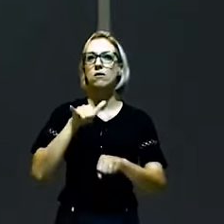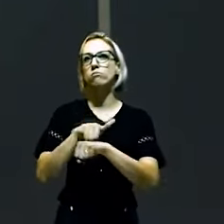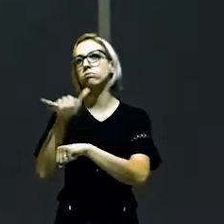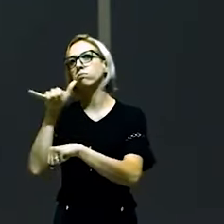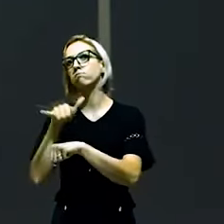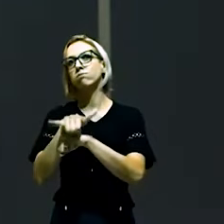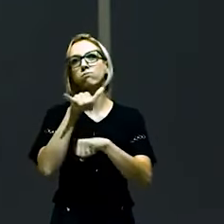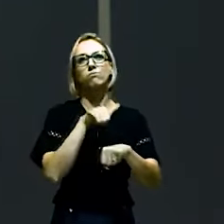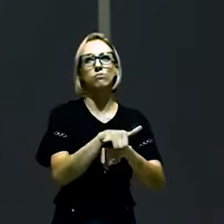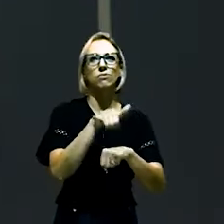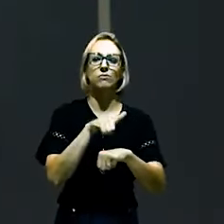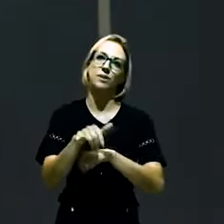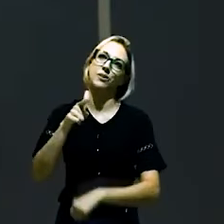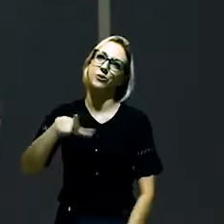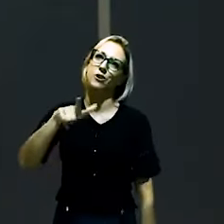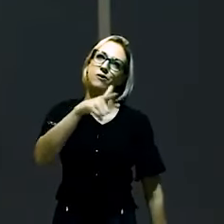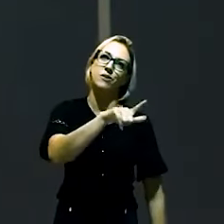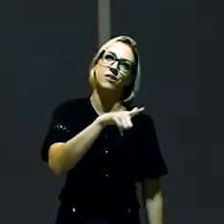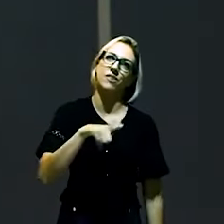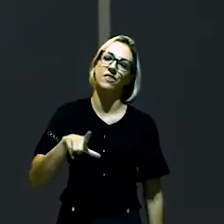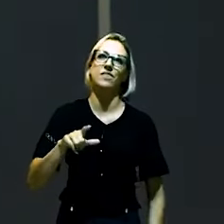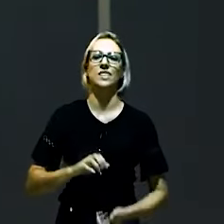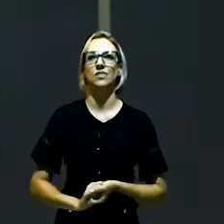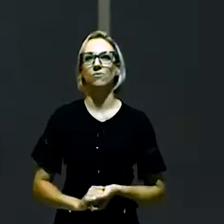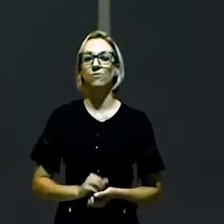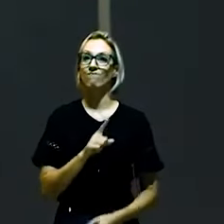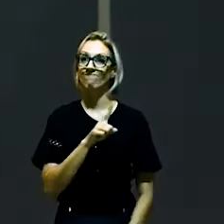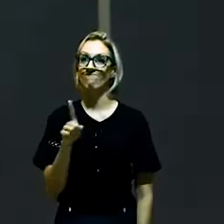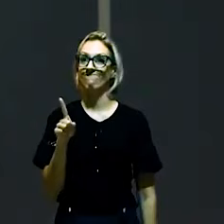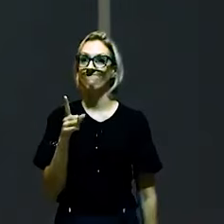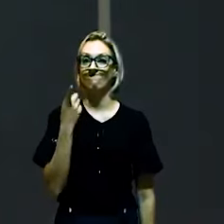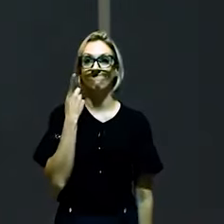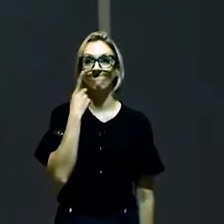No próximo vai ter outro. E quando você vê, você está fraco.